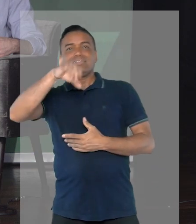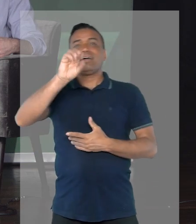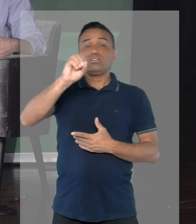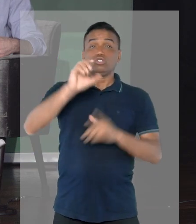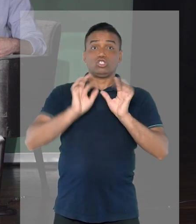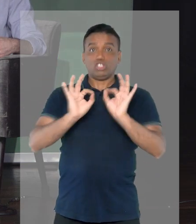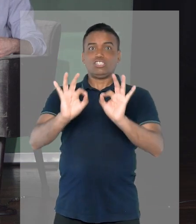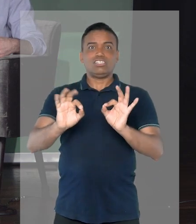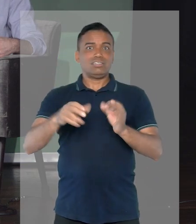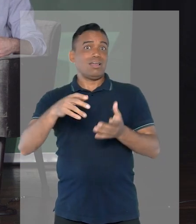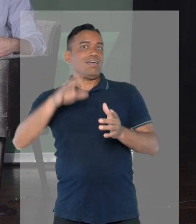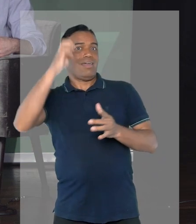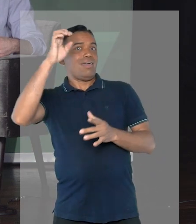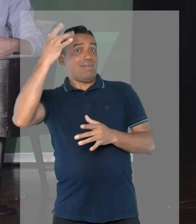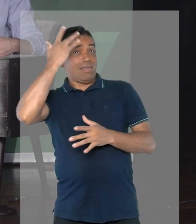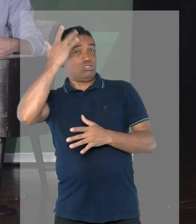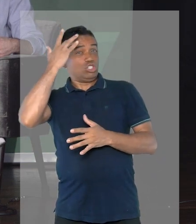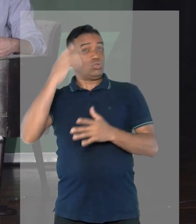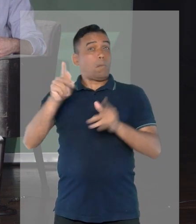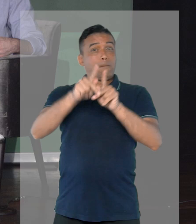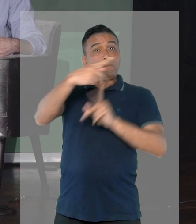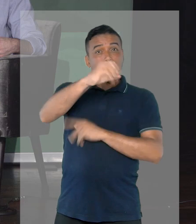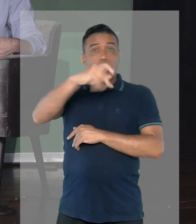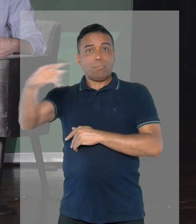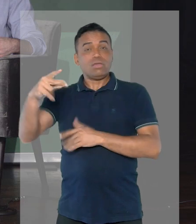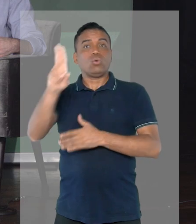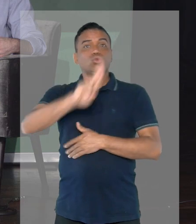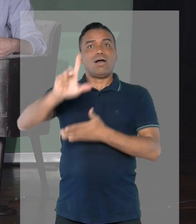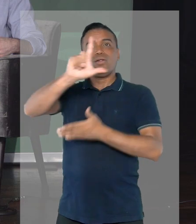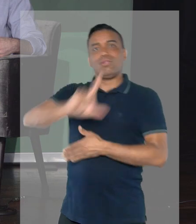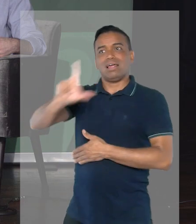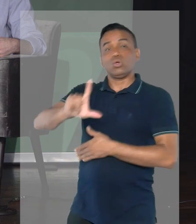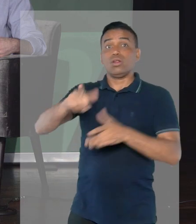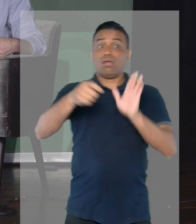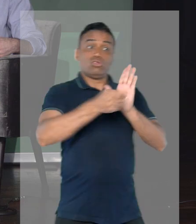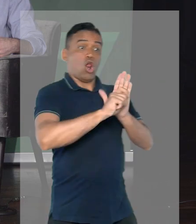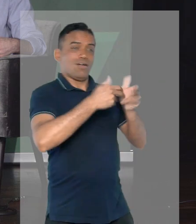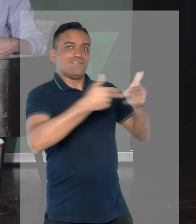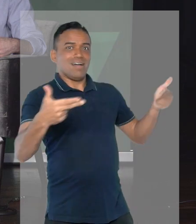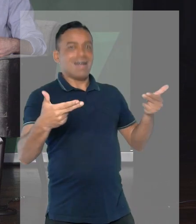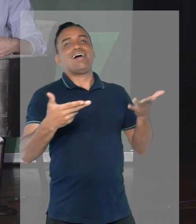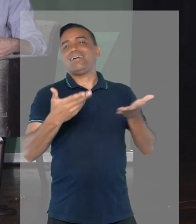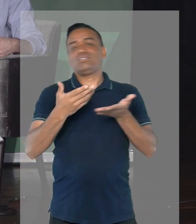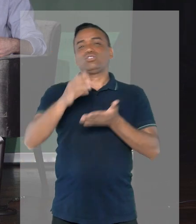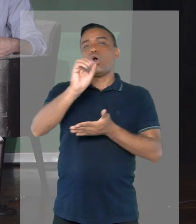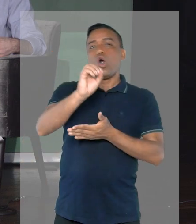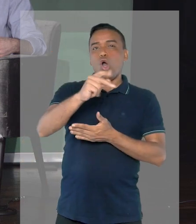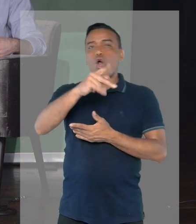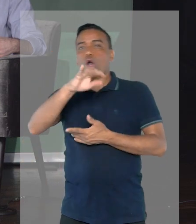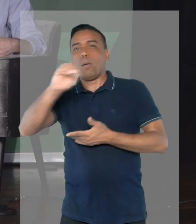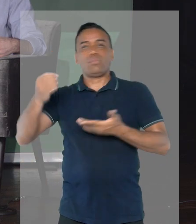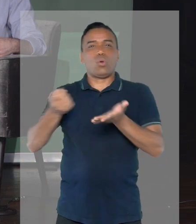erudito pop, racionalista alucinado, usuário de literatura e outras drogas, ópios, édens,